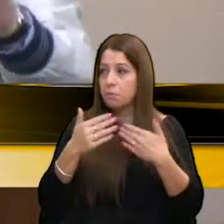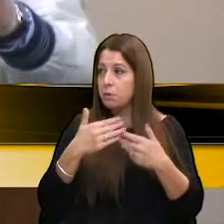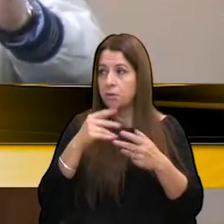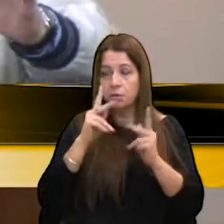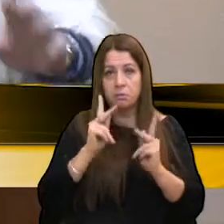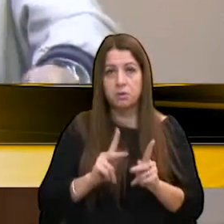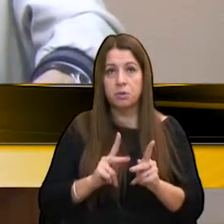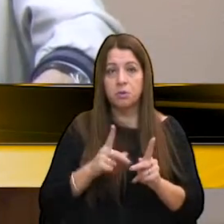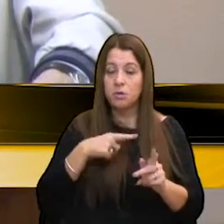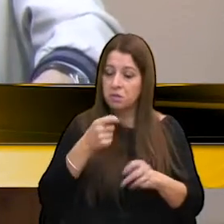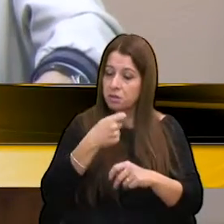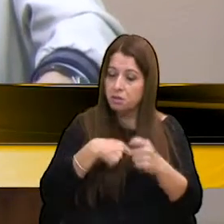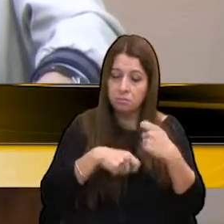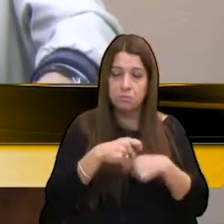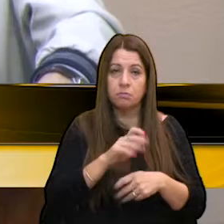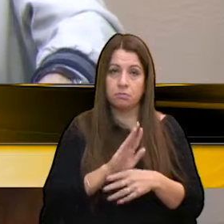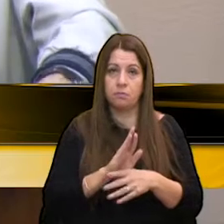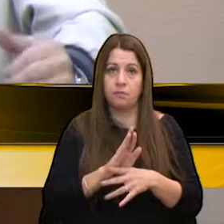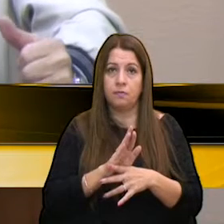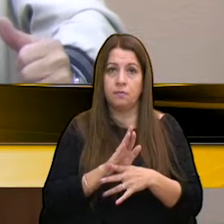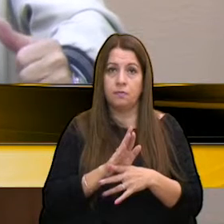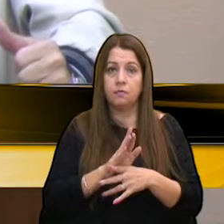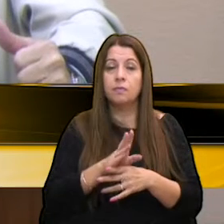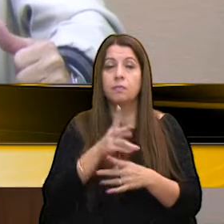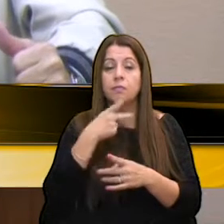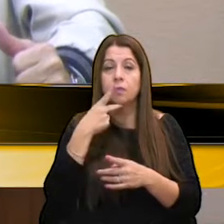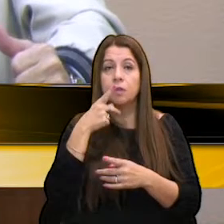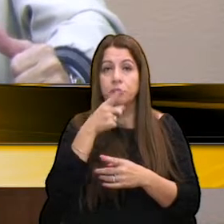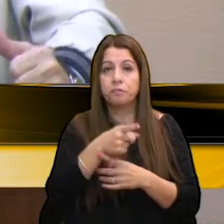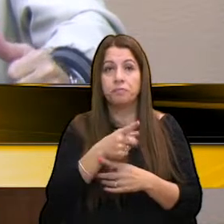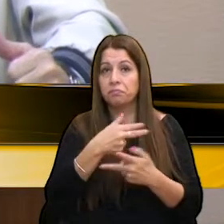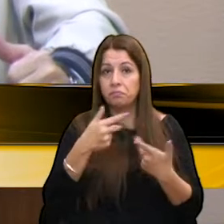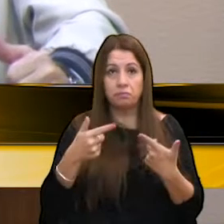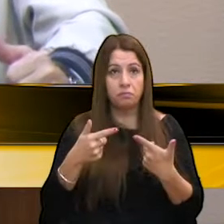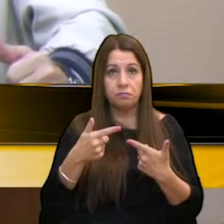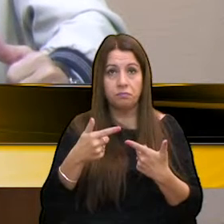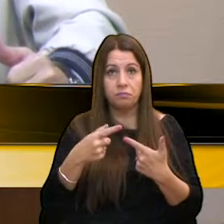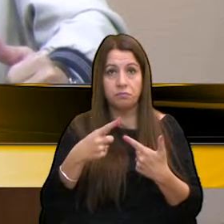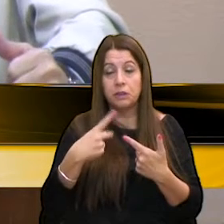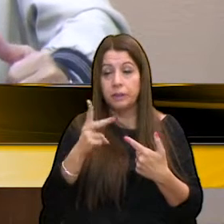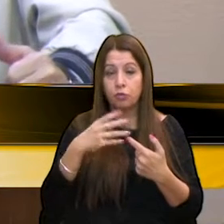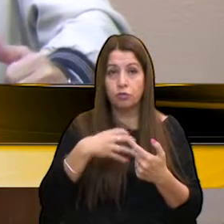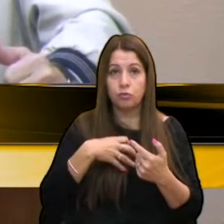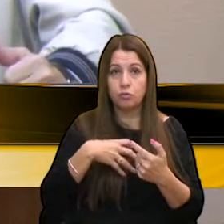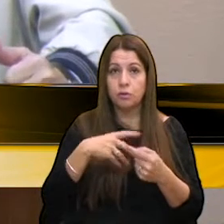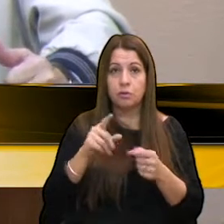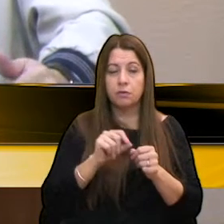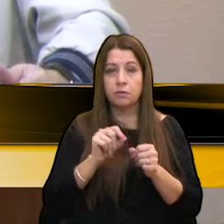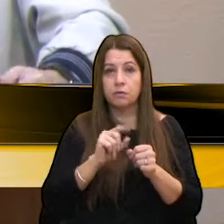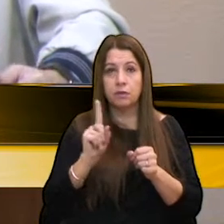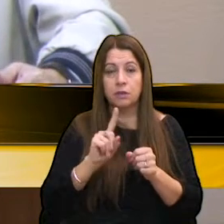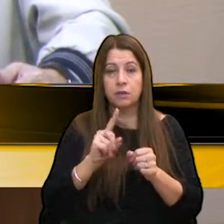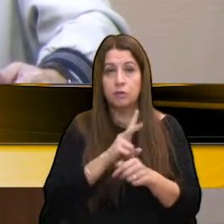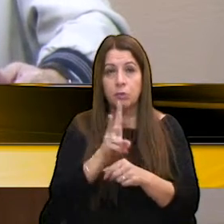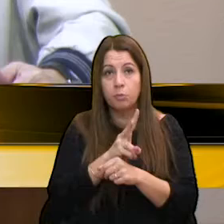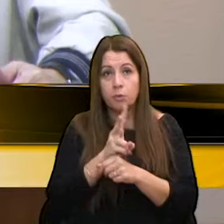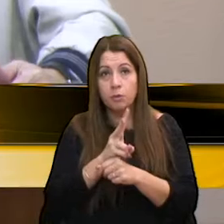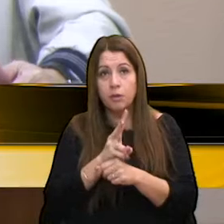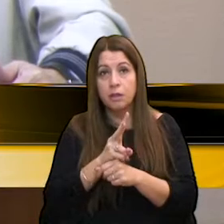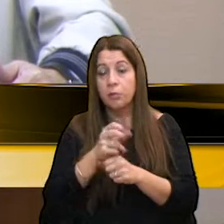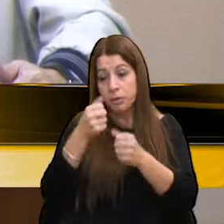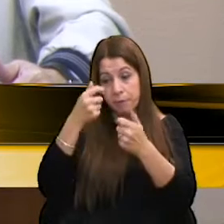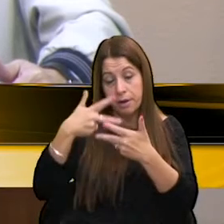de quem seja a administração. Quando a gente quer fazer alguma coisa, a gente dá um jeito. Quando a gente não quer fazer, a gente vai buscar uma